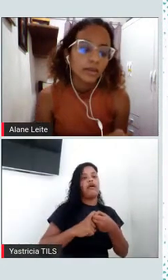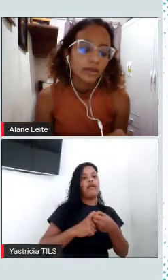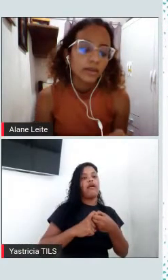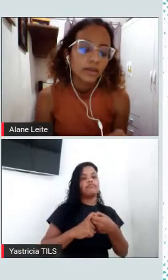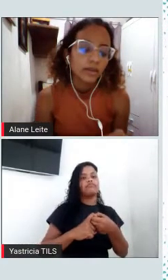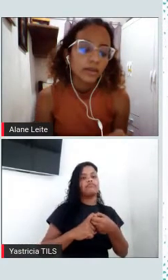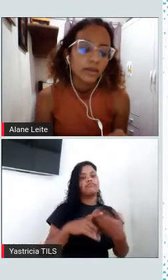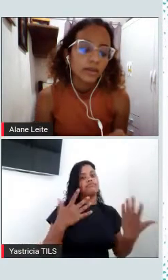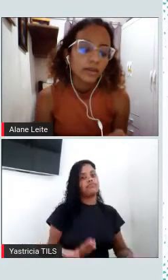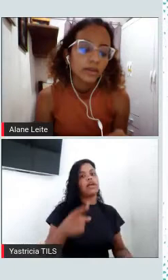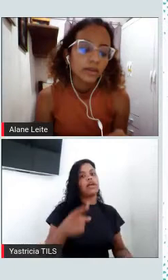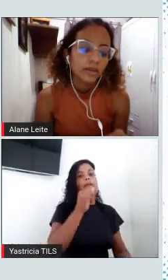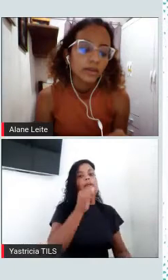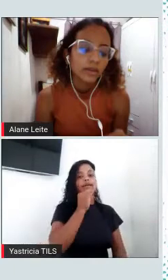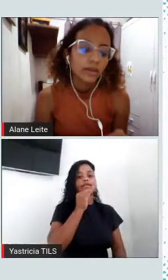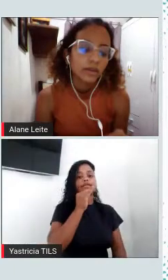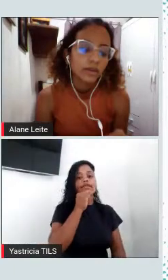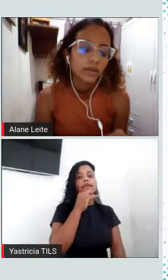exemplo também de